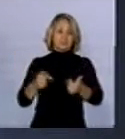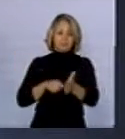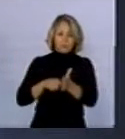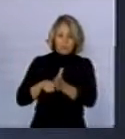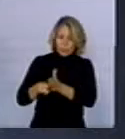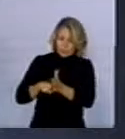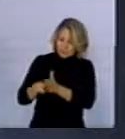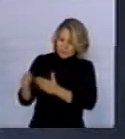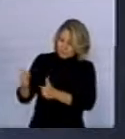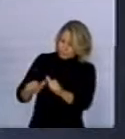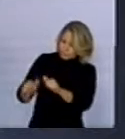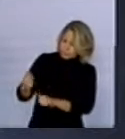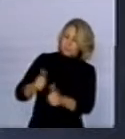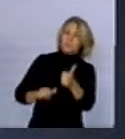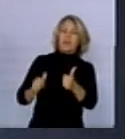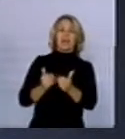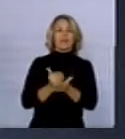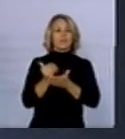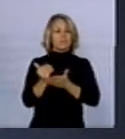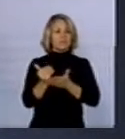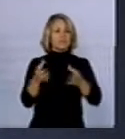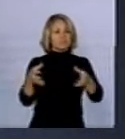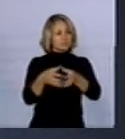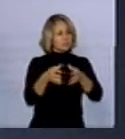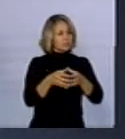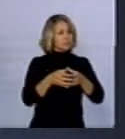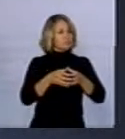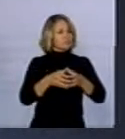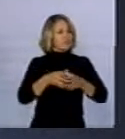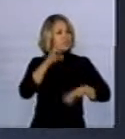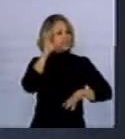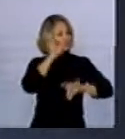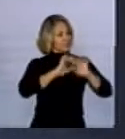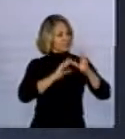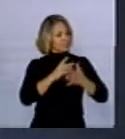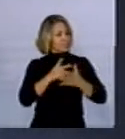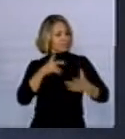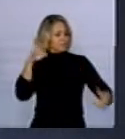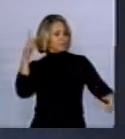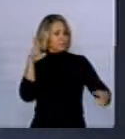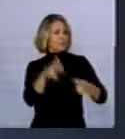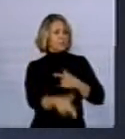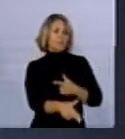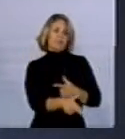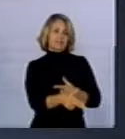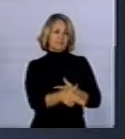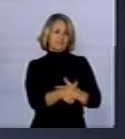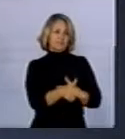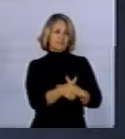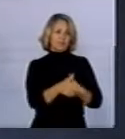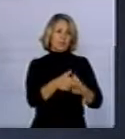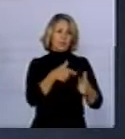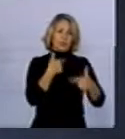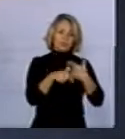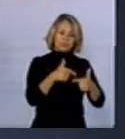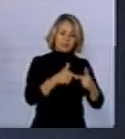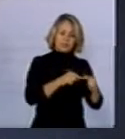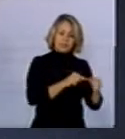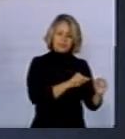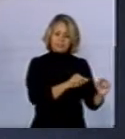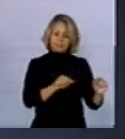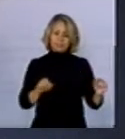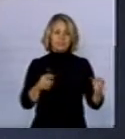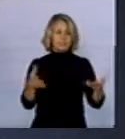concreto feito por autoridades altamente especializadas, impedem a verticalização, o controle vertical, a